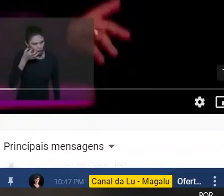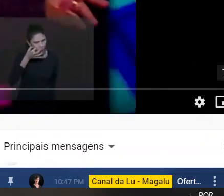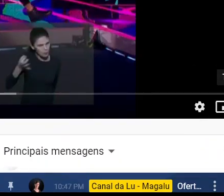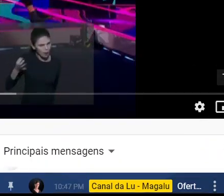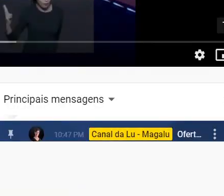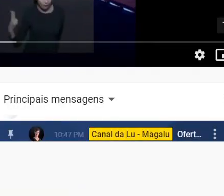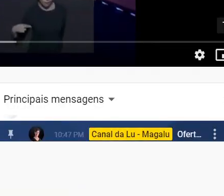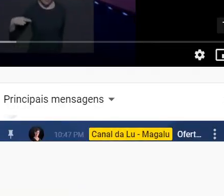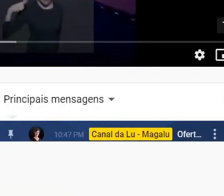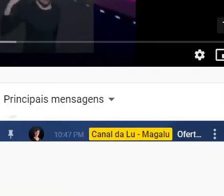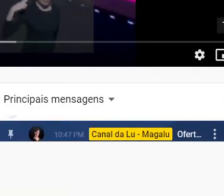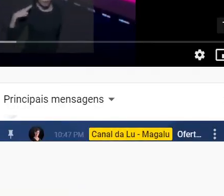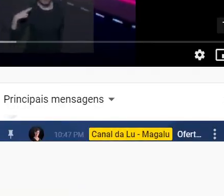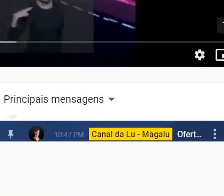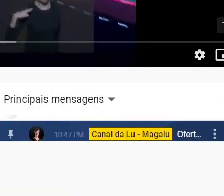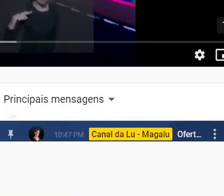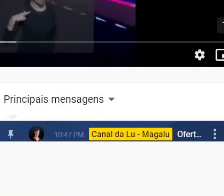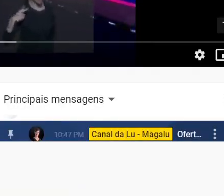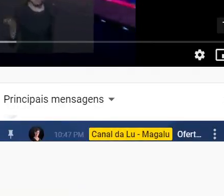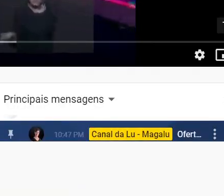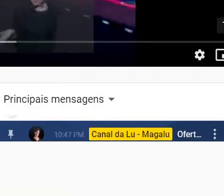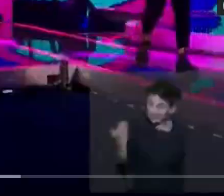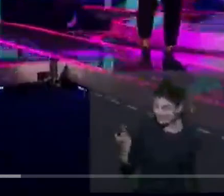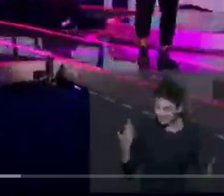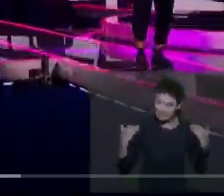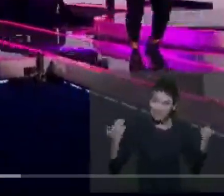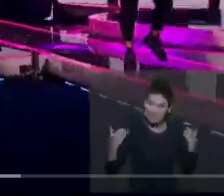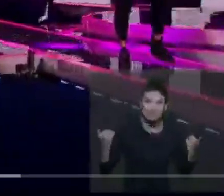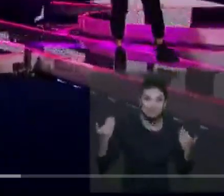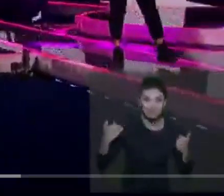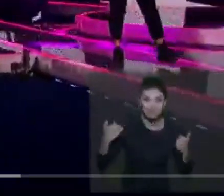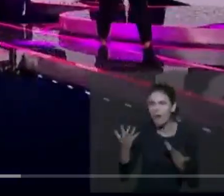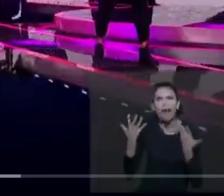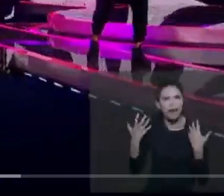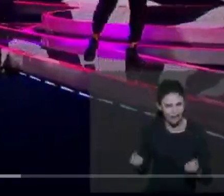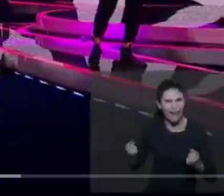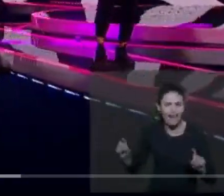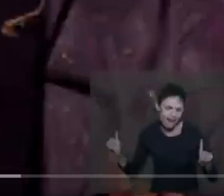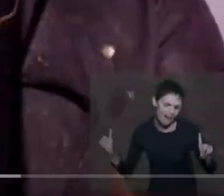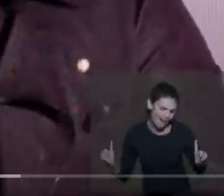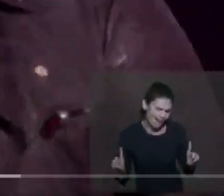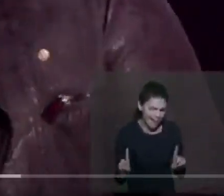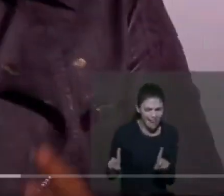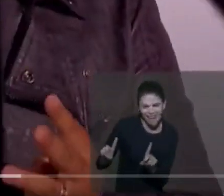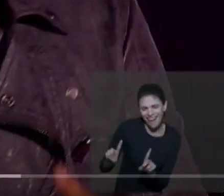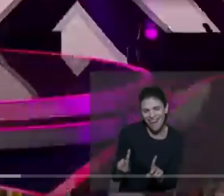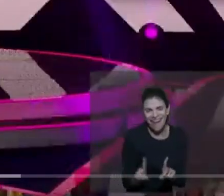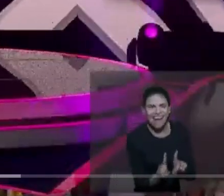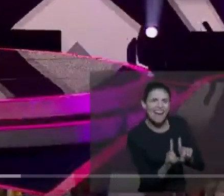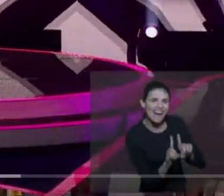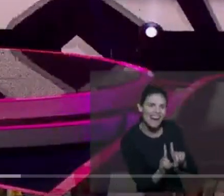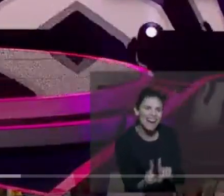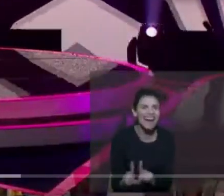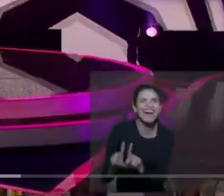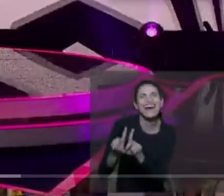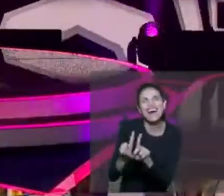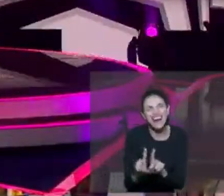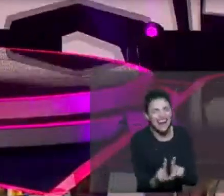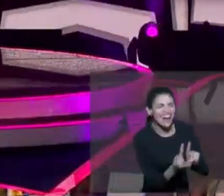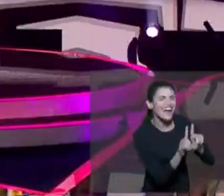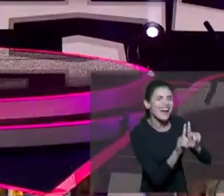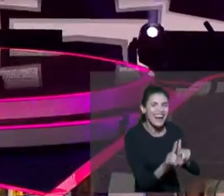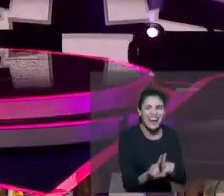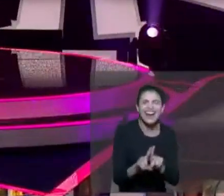mim. Dei a volta por cima, chamei ela pra sair. Ela aceitou o convite, a gente foi, caiu na farra. Fez garrafa de vinho, ficou